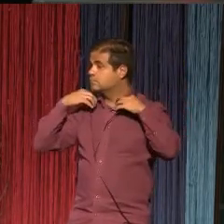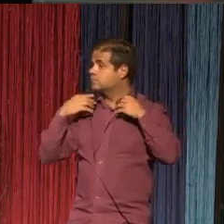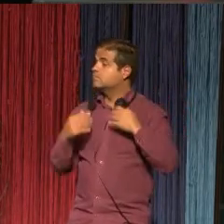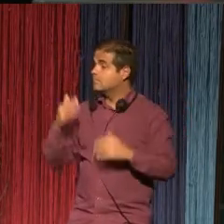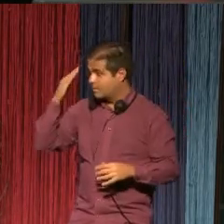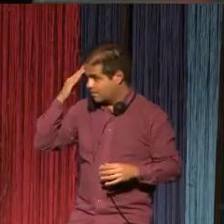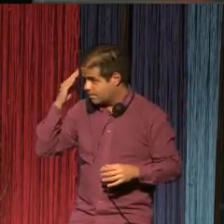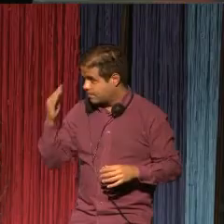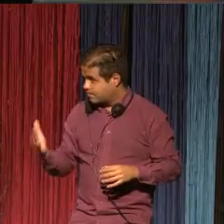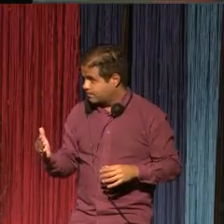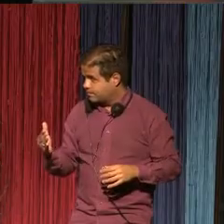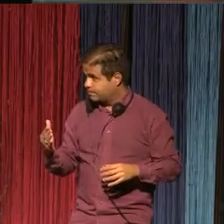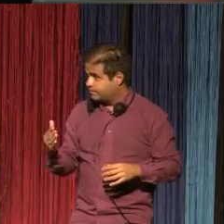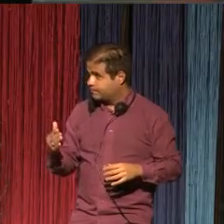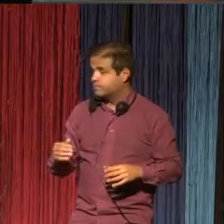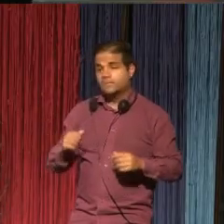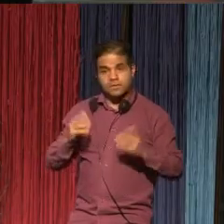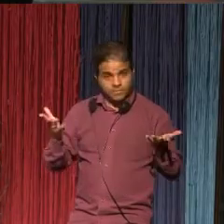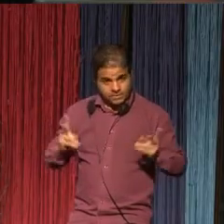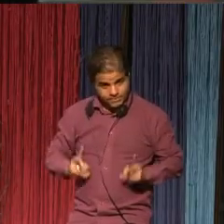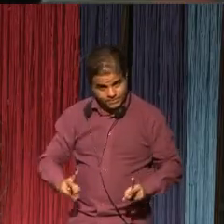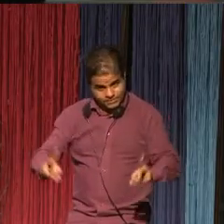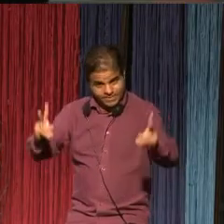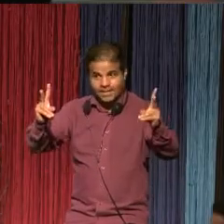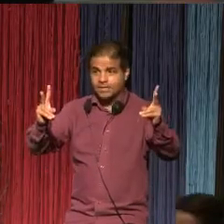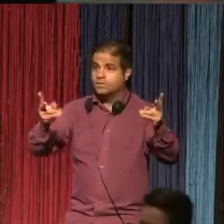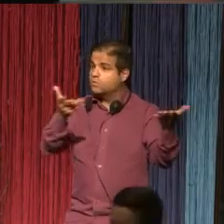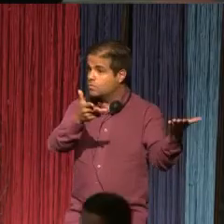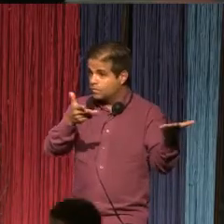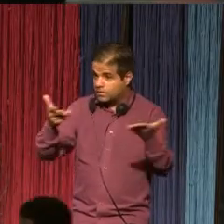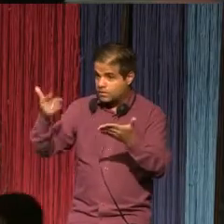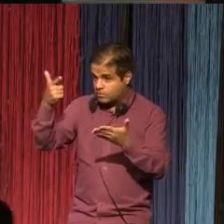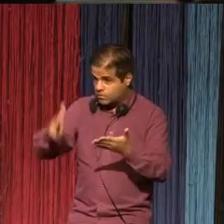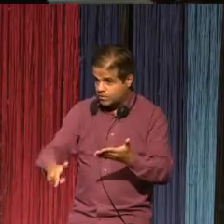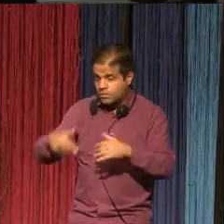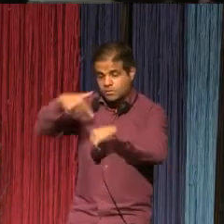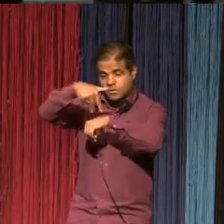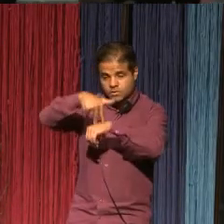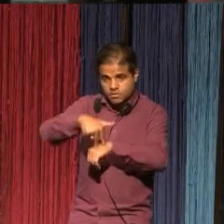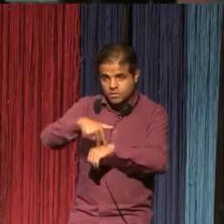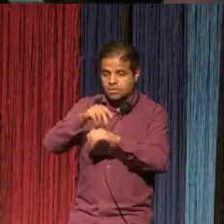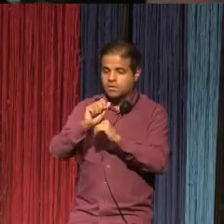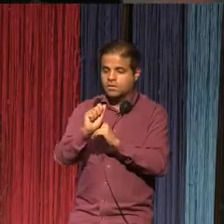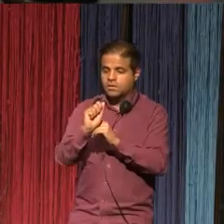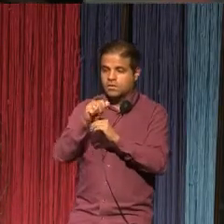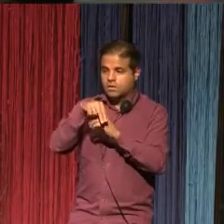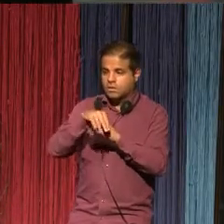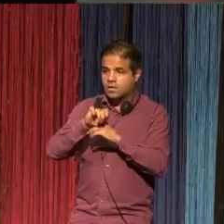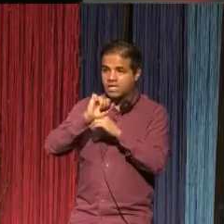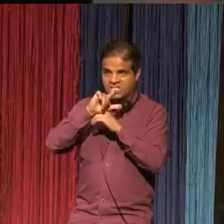Muito obrigada, Dan. Dando continuidade, gostaria de convidar novamente ao palco Angela Daneman.